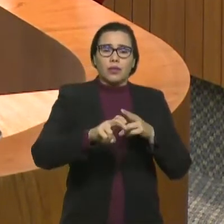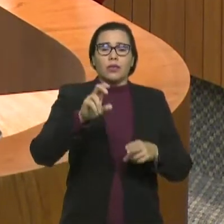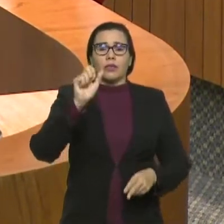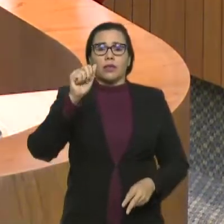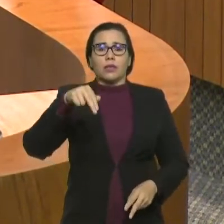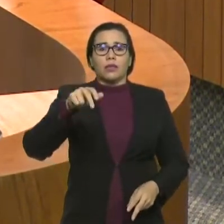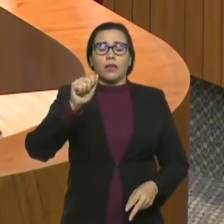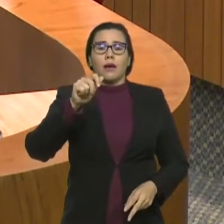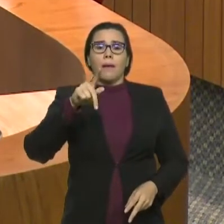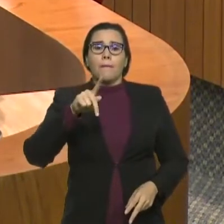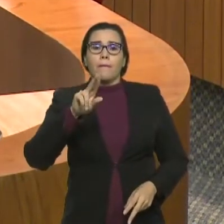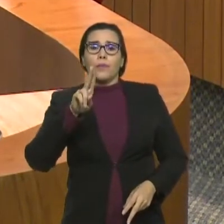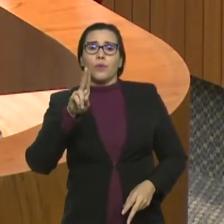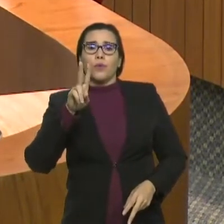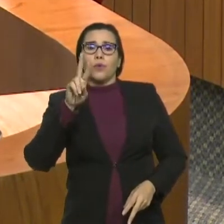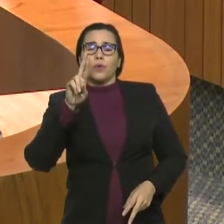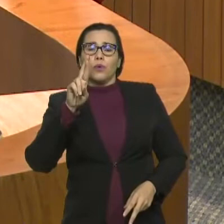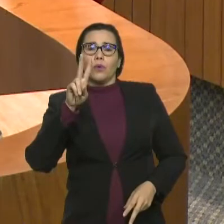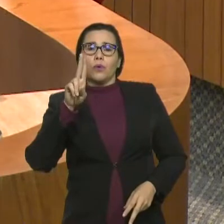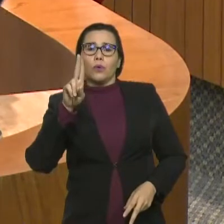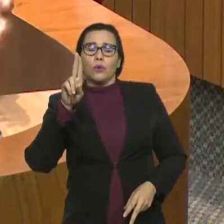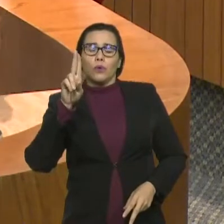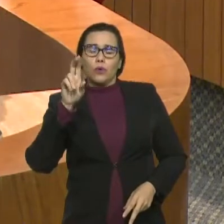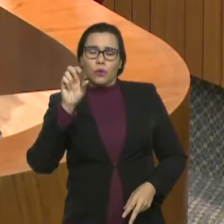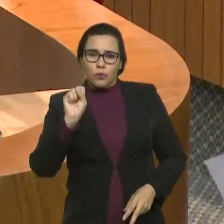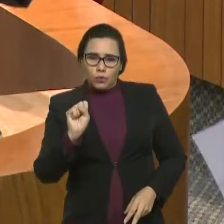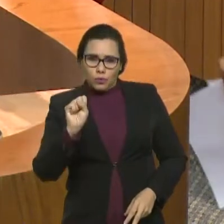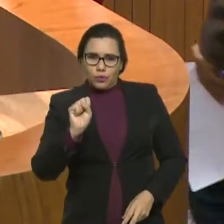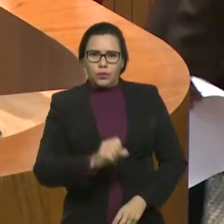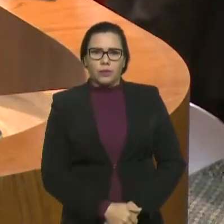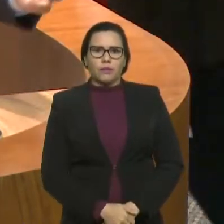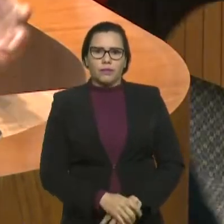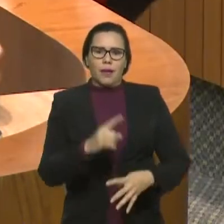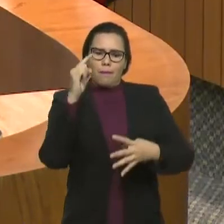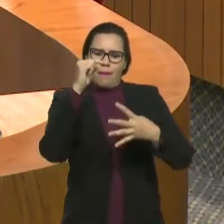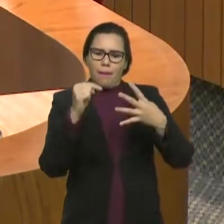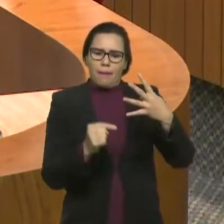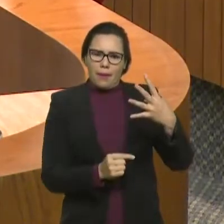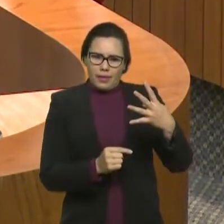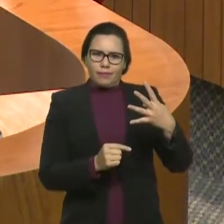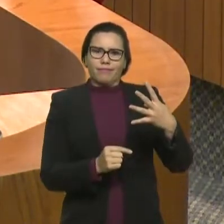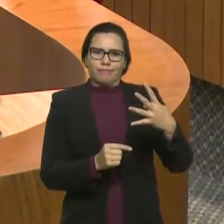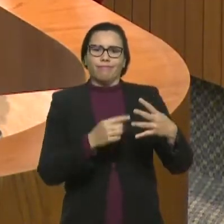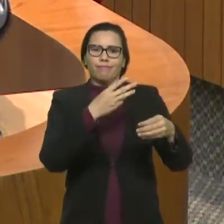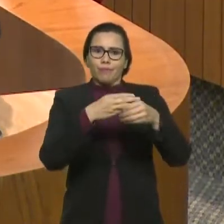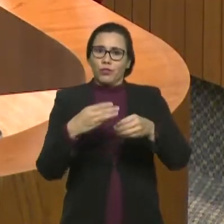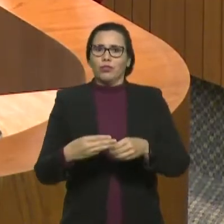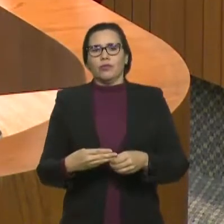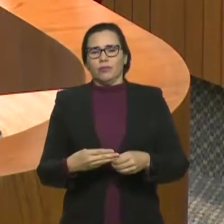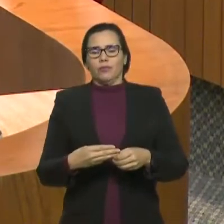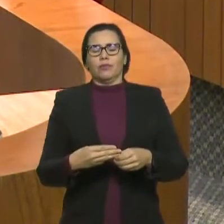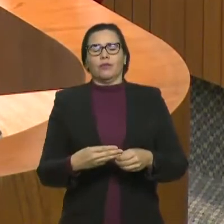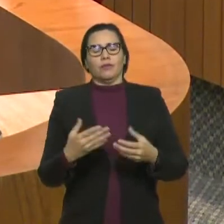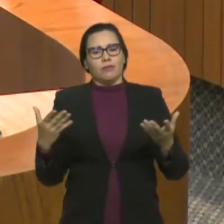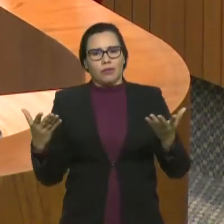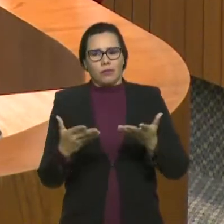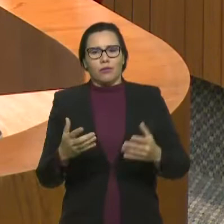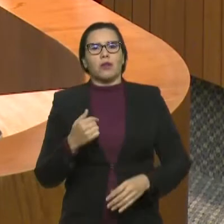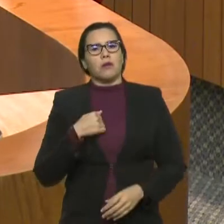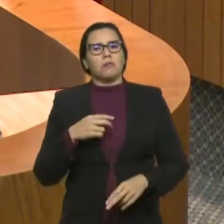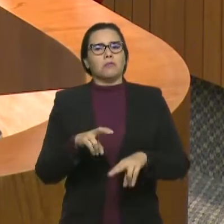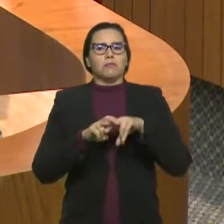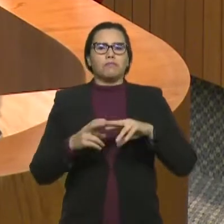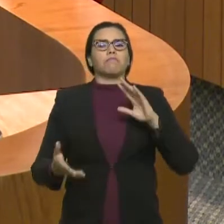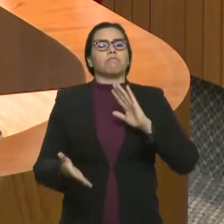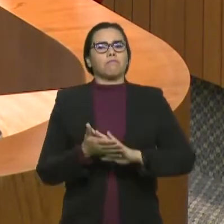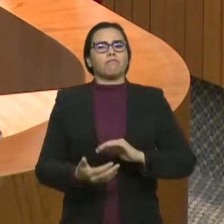esses municípios. Eu tenho certeza que essa empresa investirá muito mais pelo estado do Maranhão e eu quero parabenizar o governador,